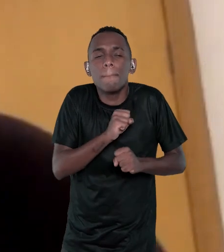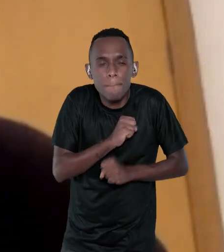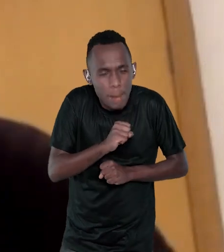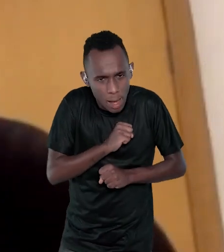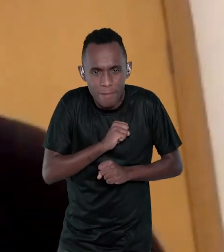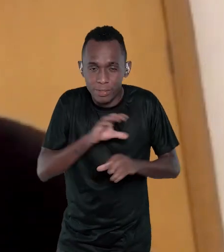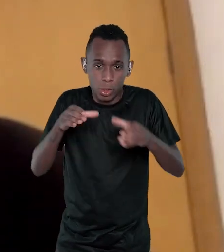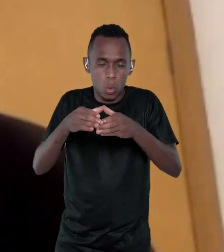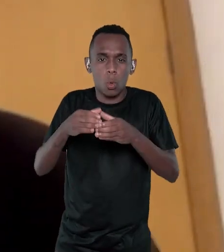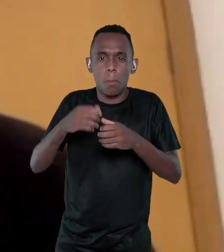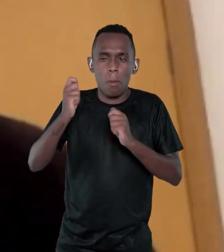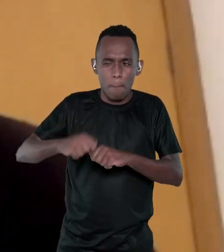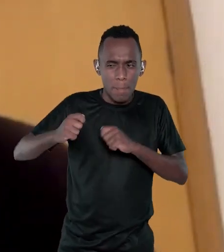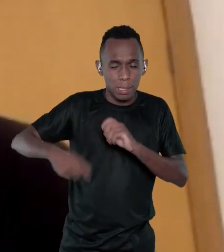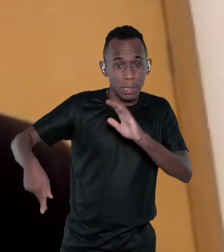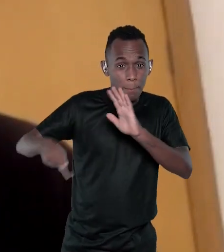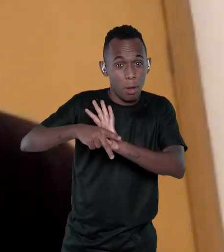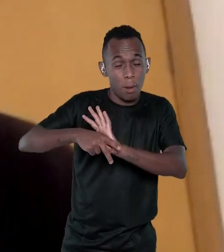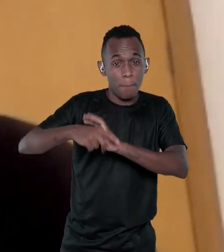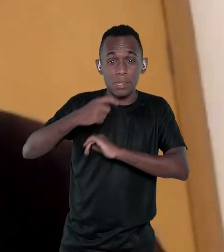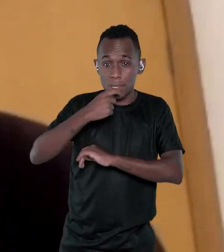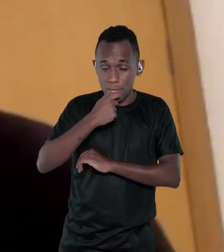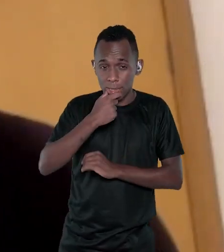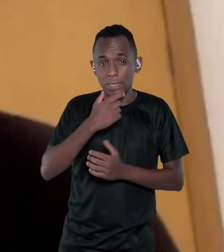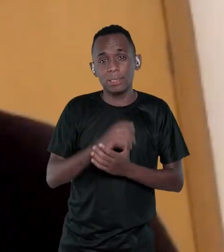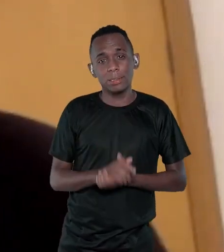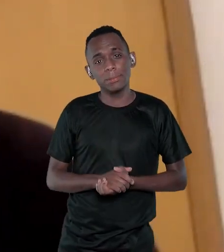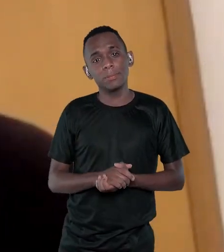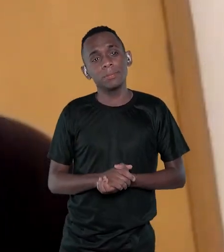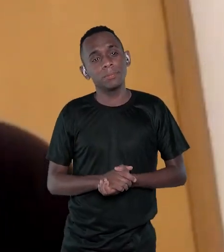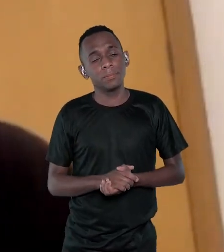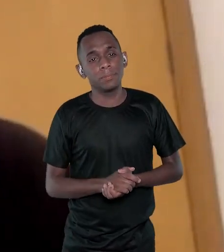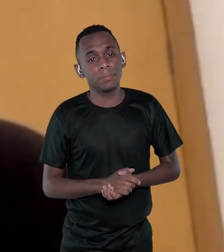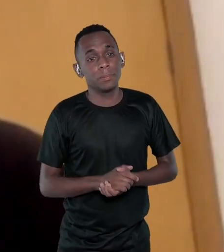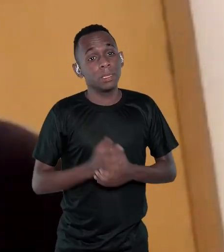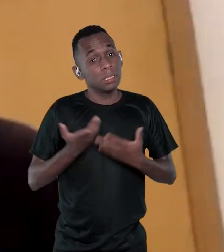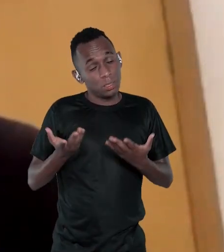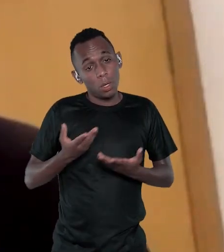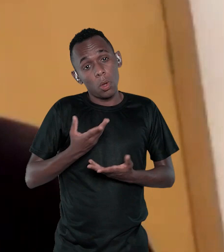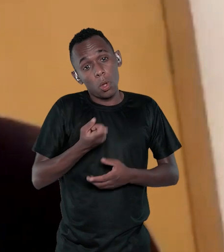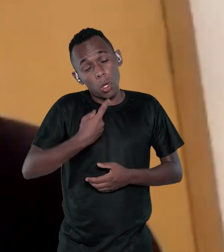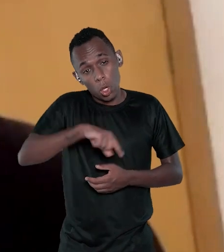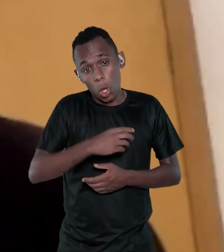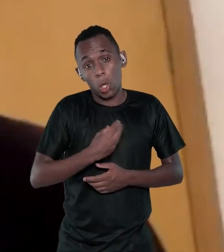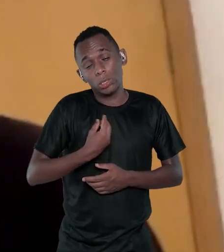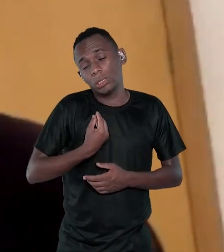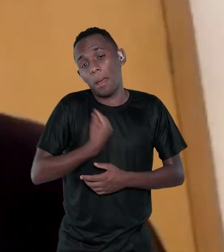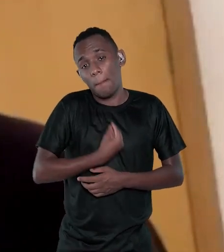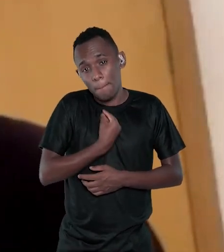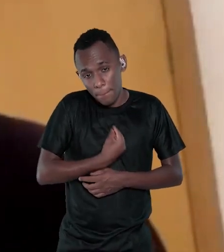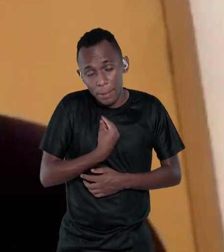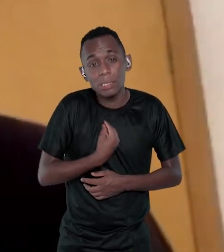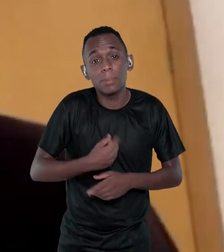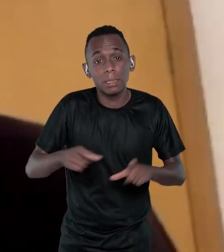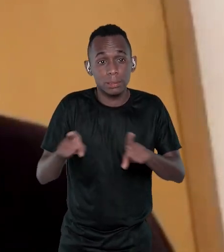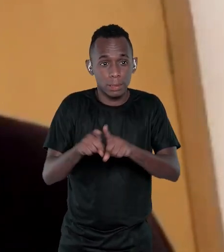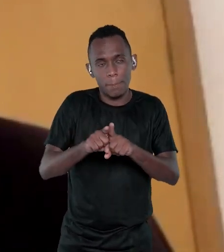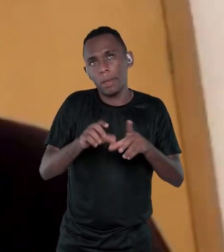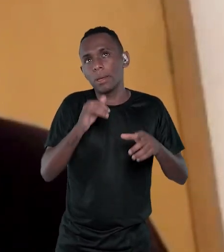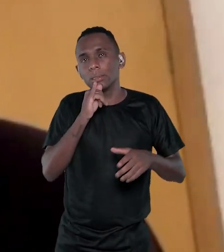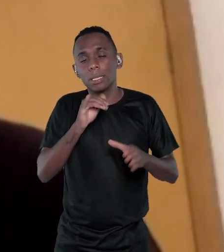tudo, e adorava os Beatles, sempre adorei. Assim como faz parte da